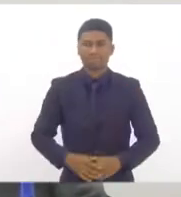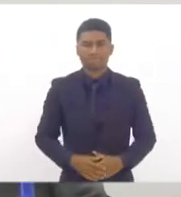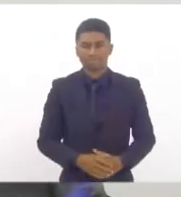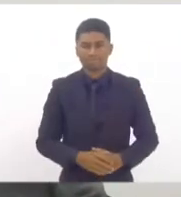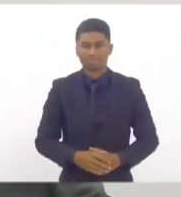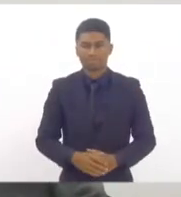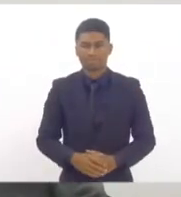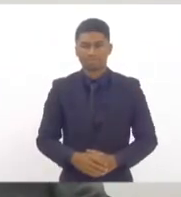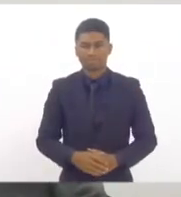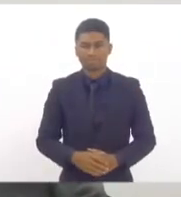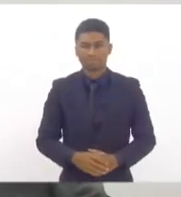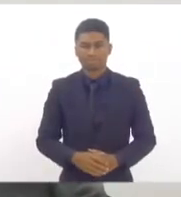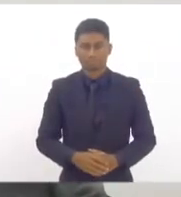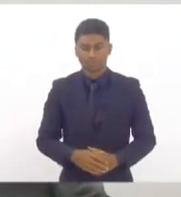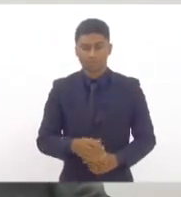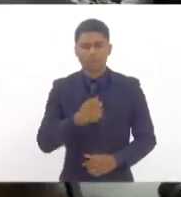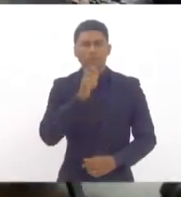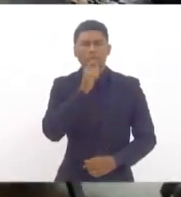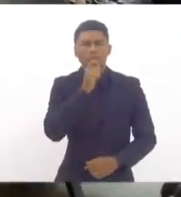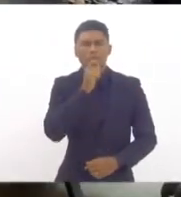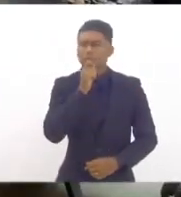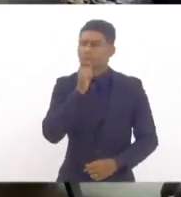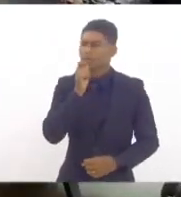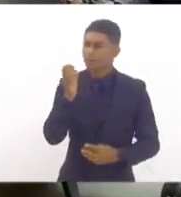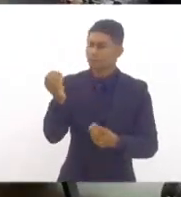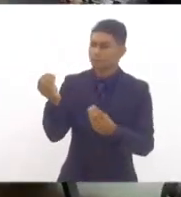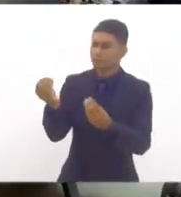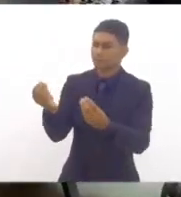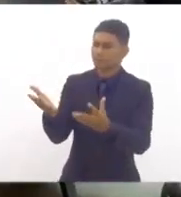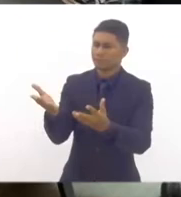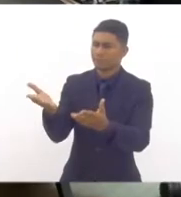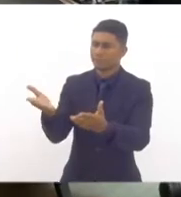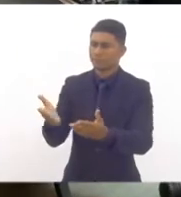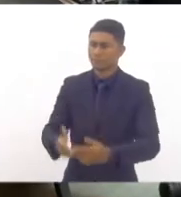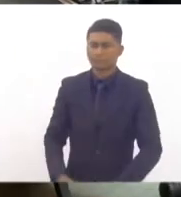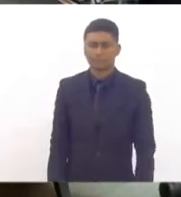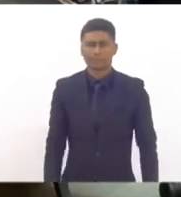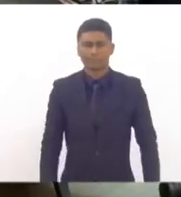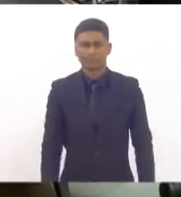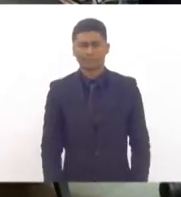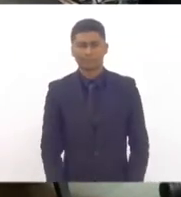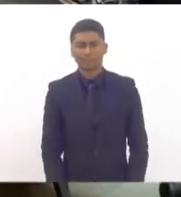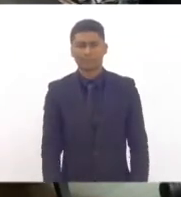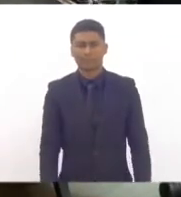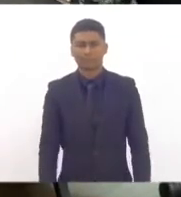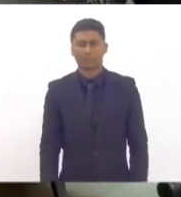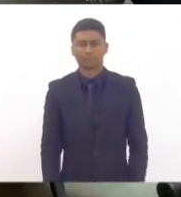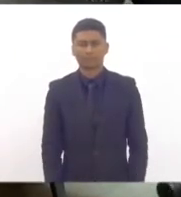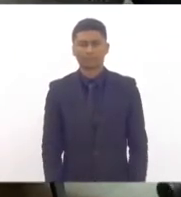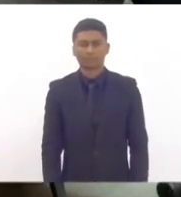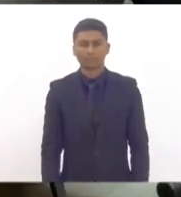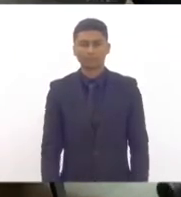Alguém pode passar um microfone lá para o João? Espero que sim.